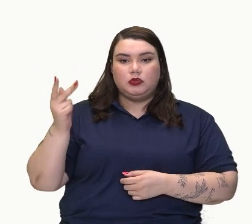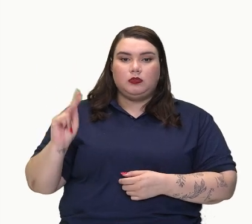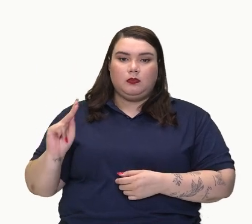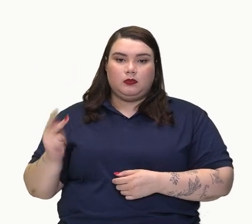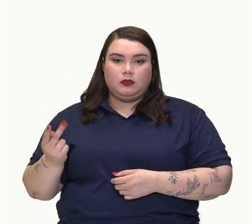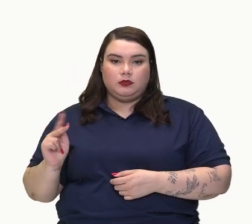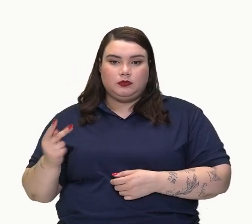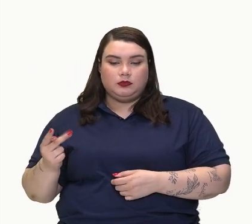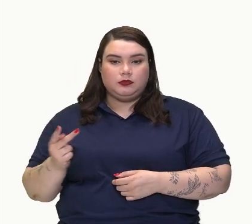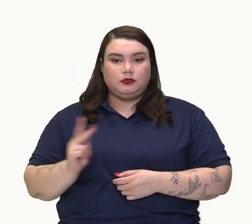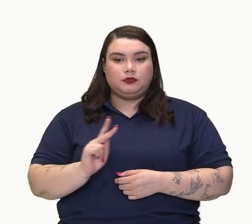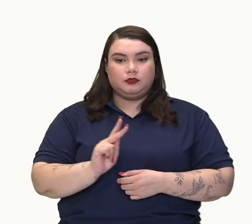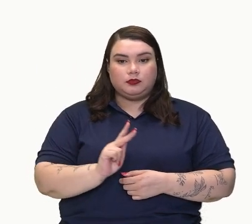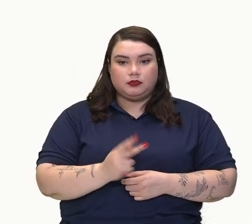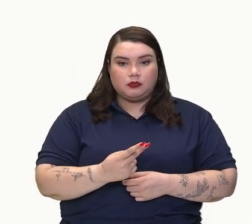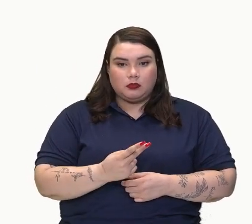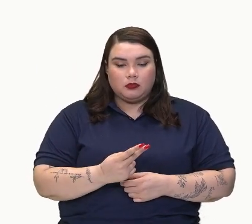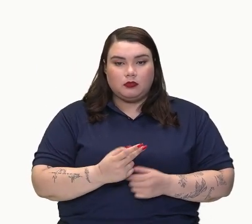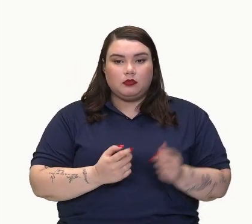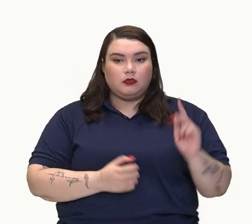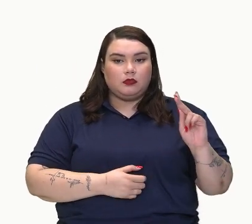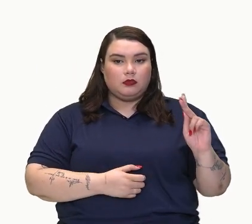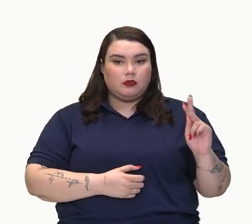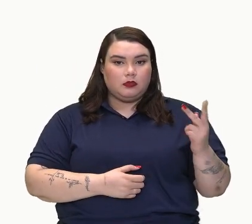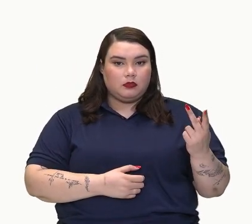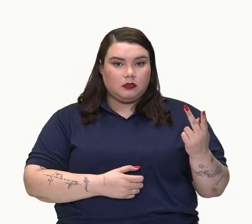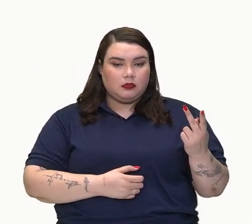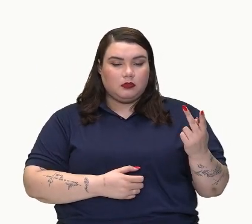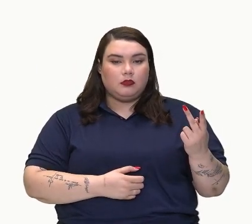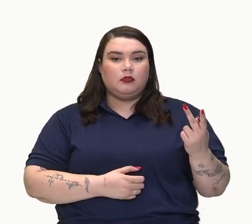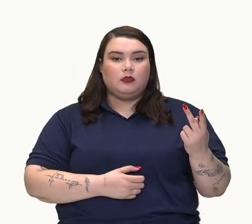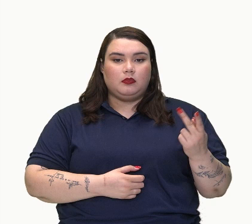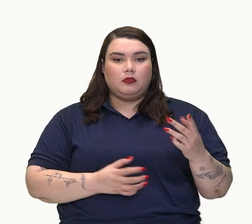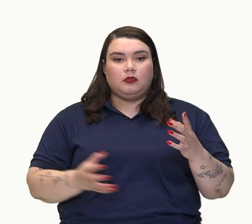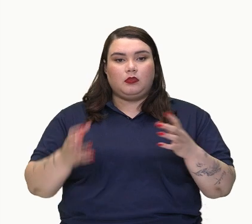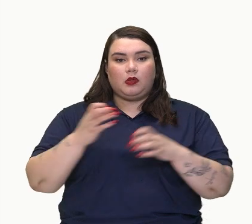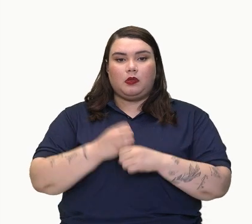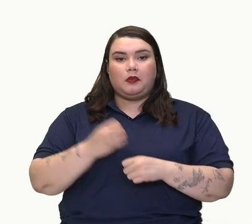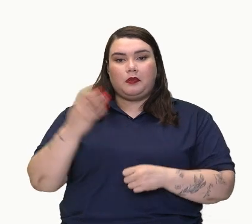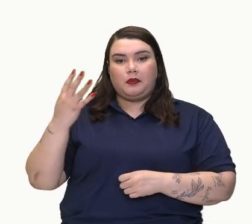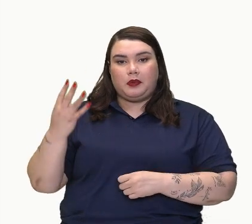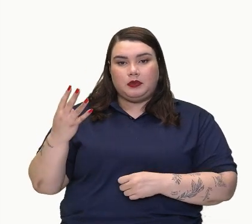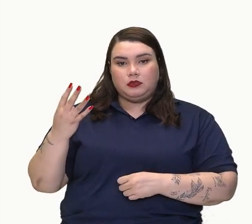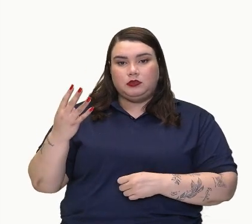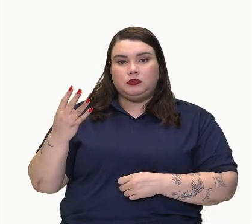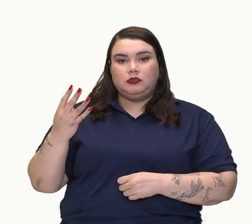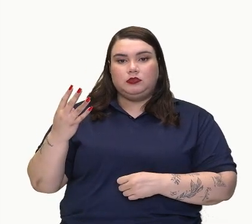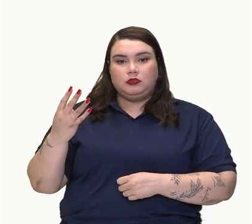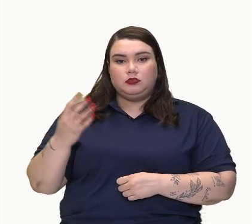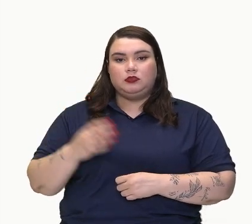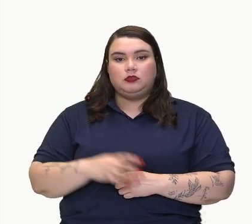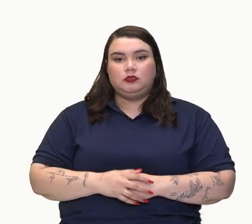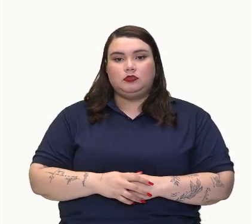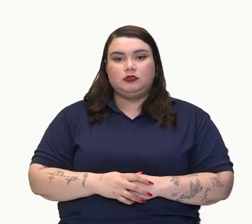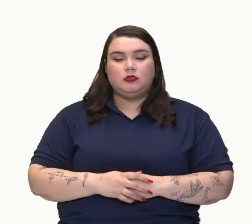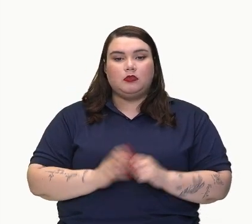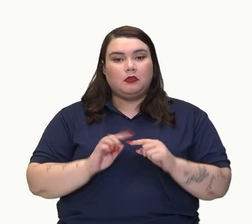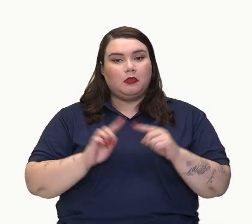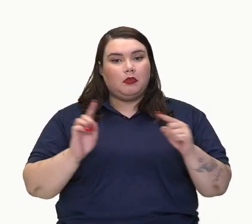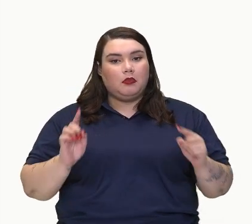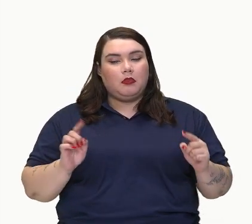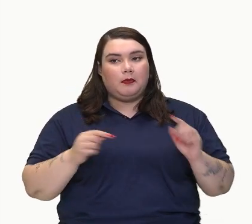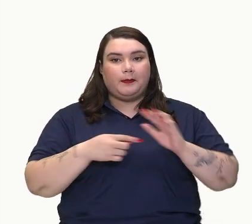hidrogênio, hidrogênio, hidrogênio. Mas novamente, este aqui, ó, este